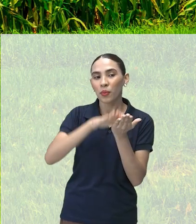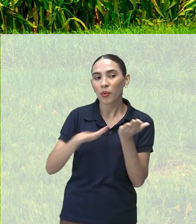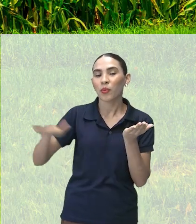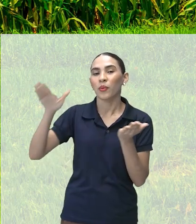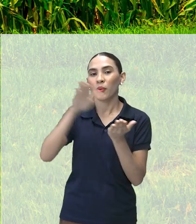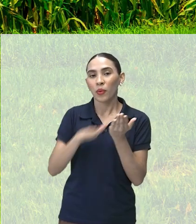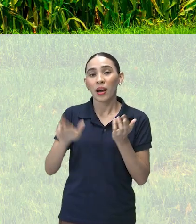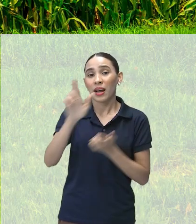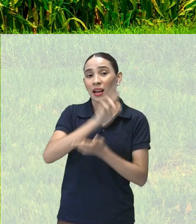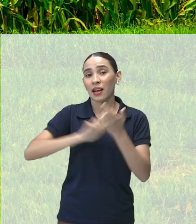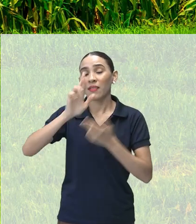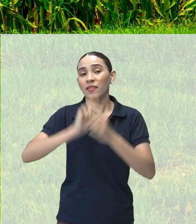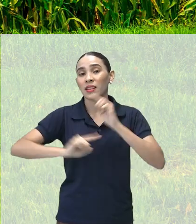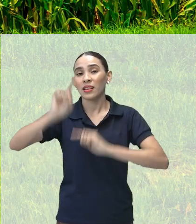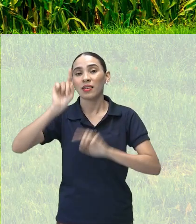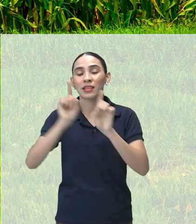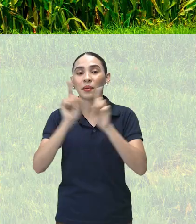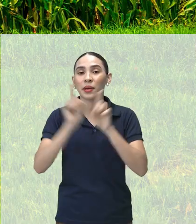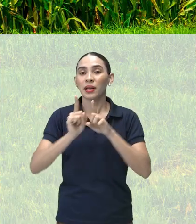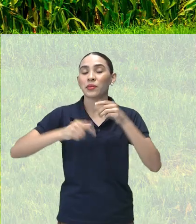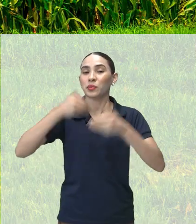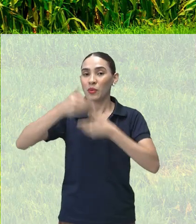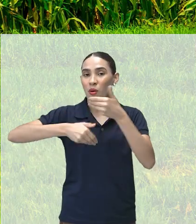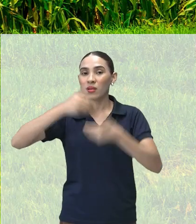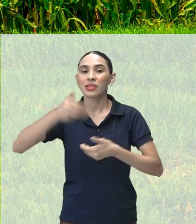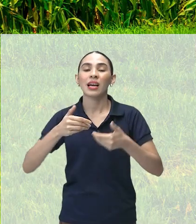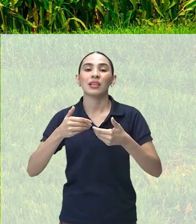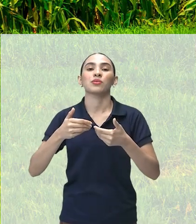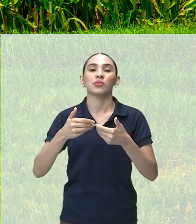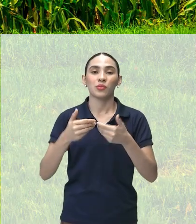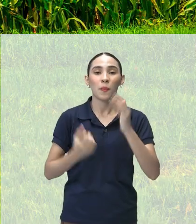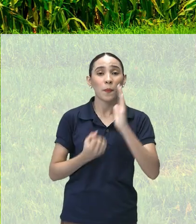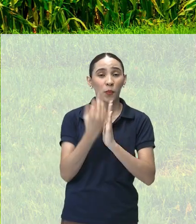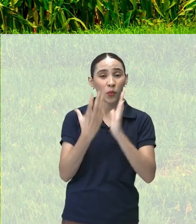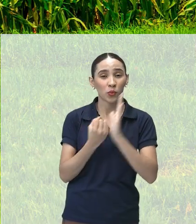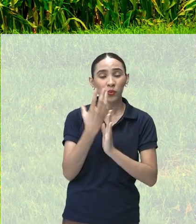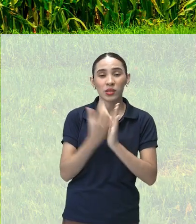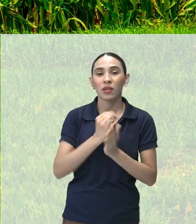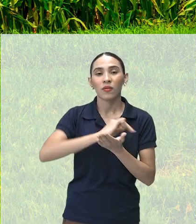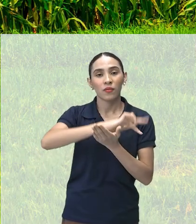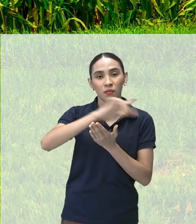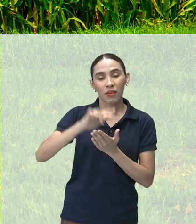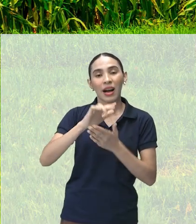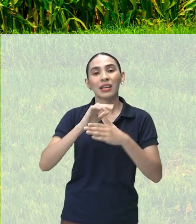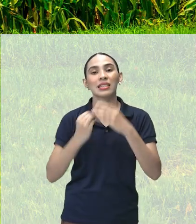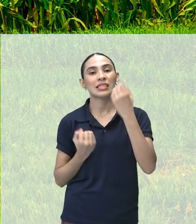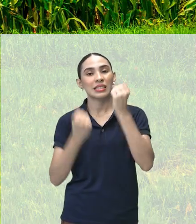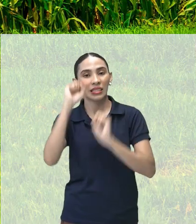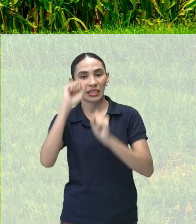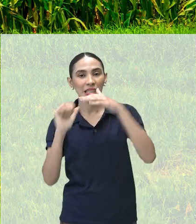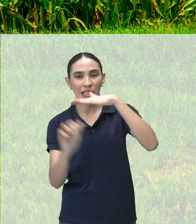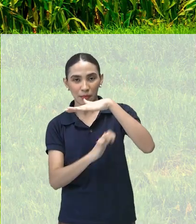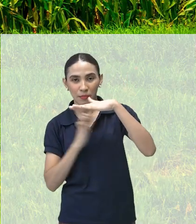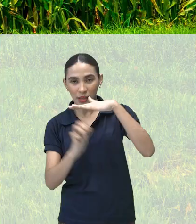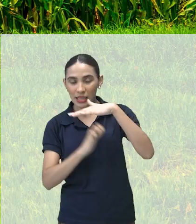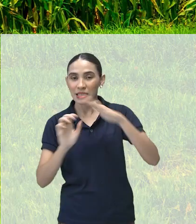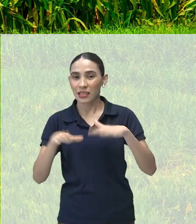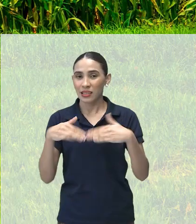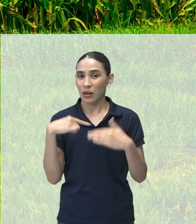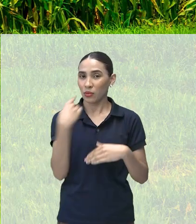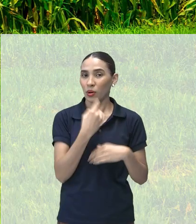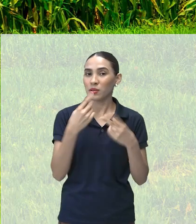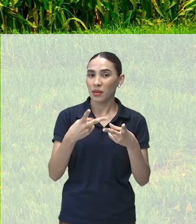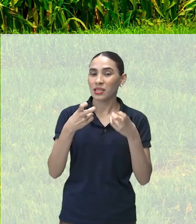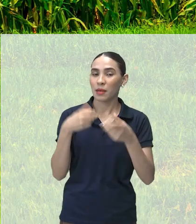acabou revolucionando aí os processos de produção em várias indústrias, gente. Então, a gente observa que